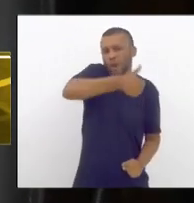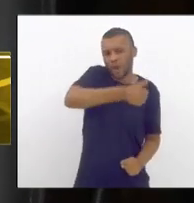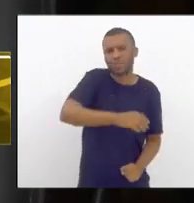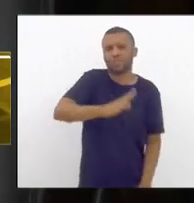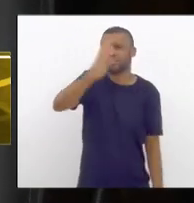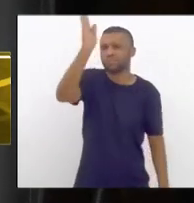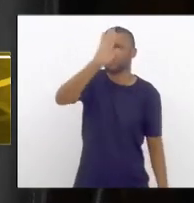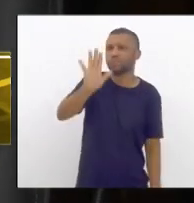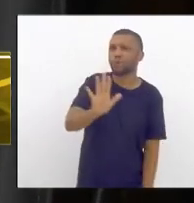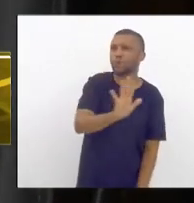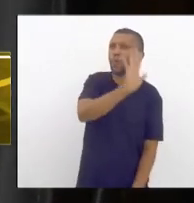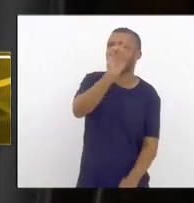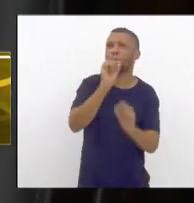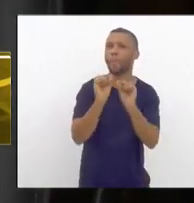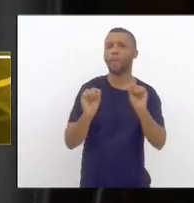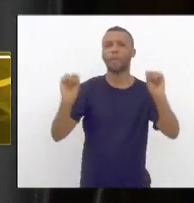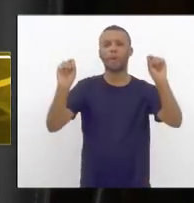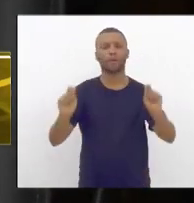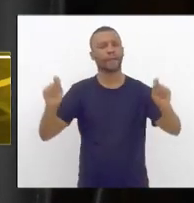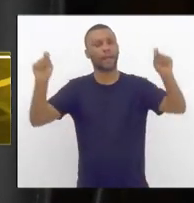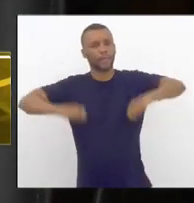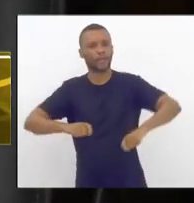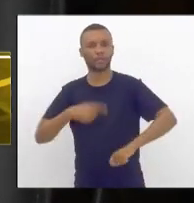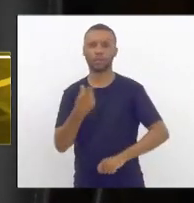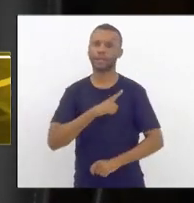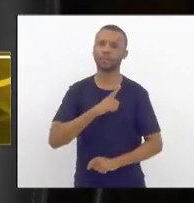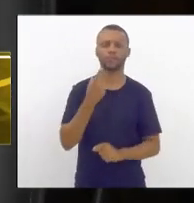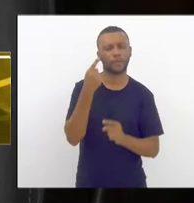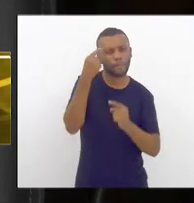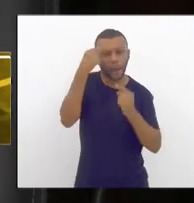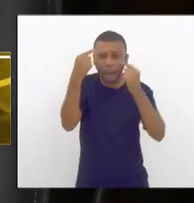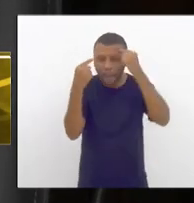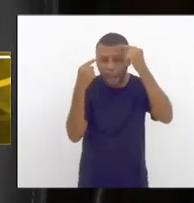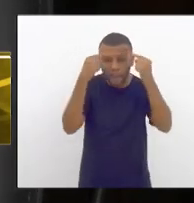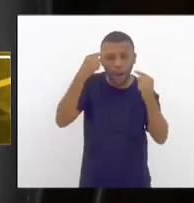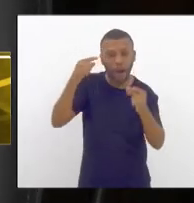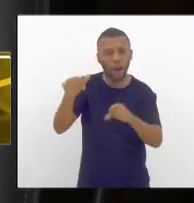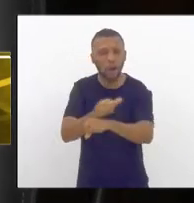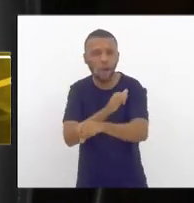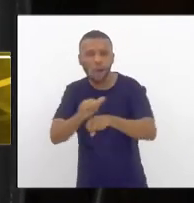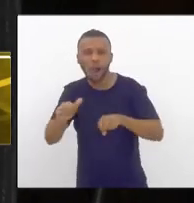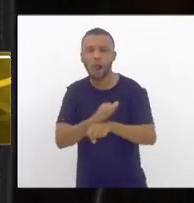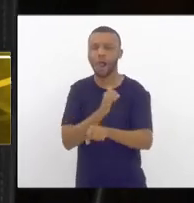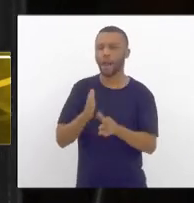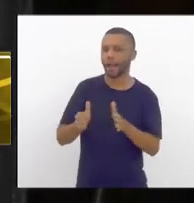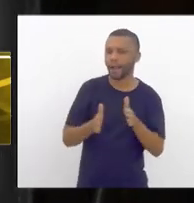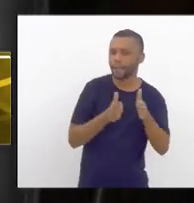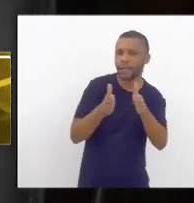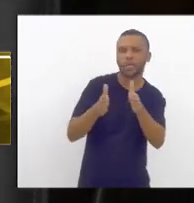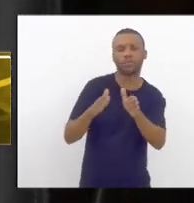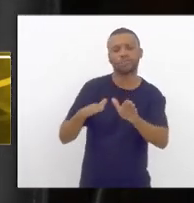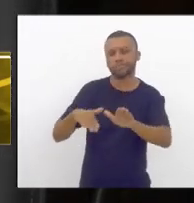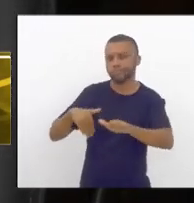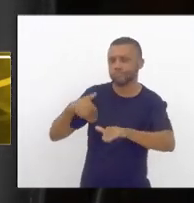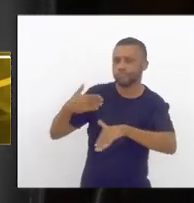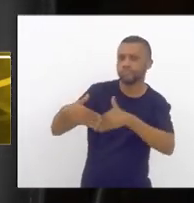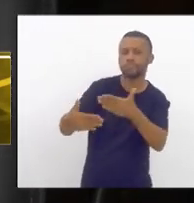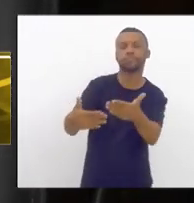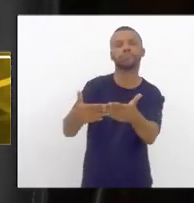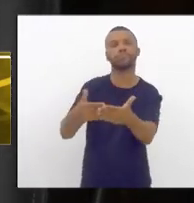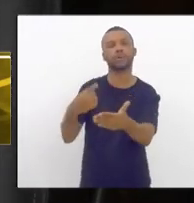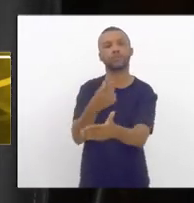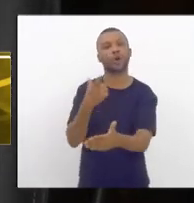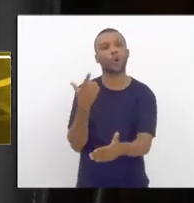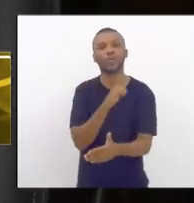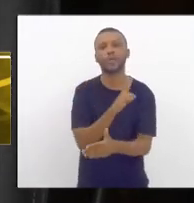que nós temos de nos Reinventar de criar soluções de encontrar caminhos para alimentares para que nós consigamos